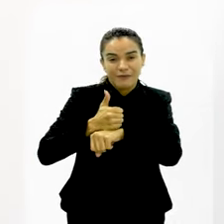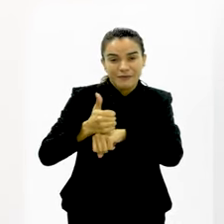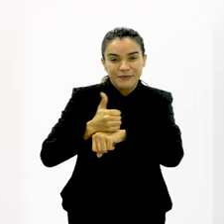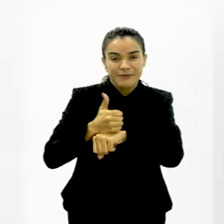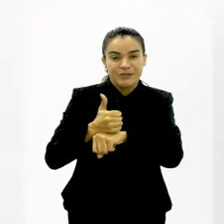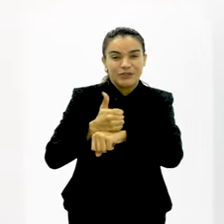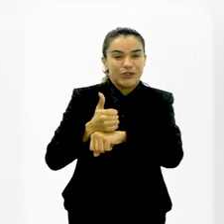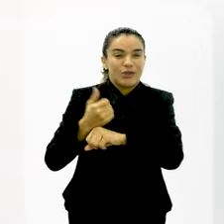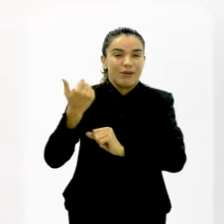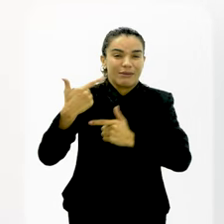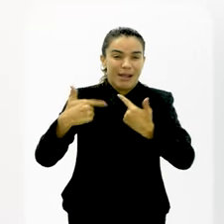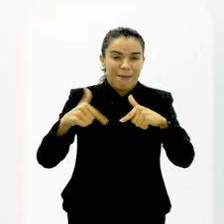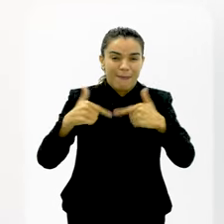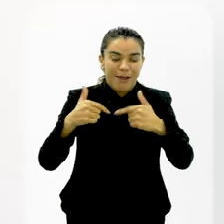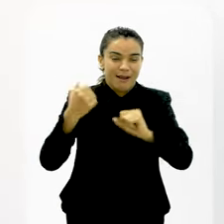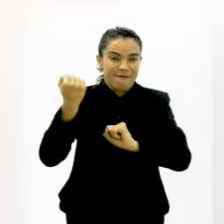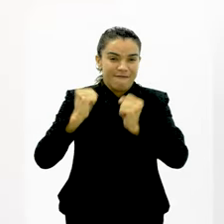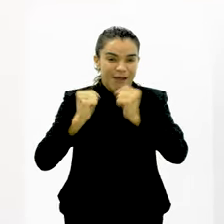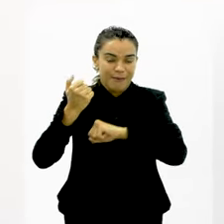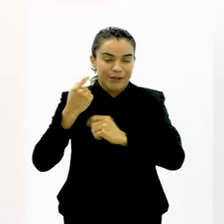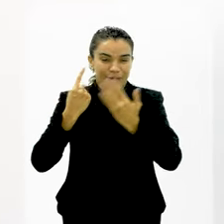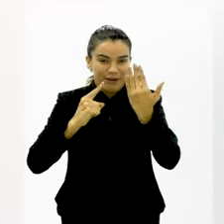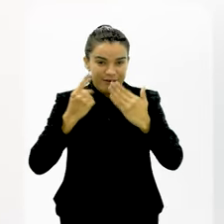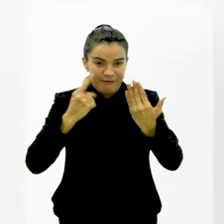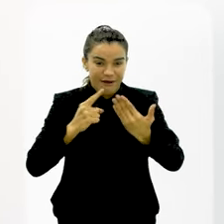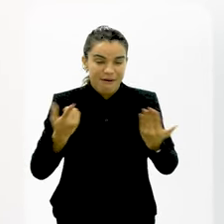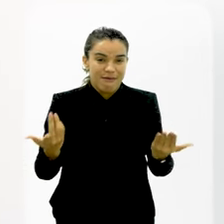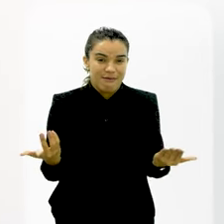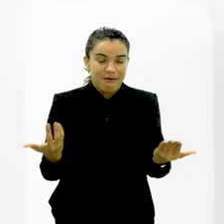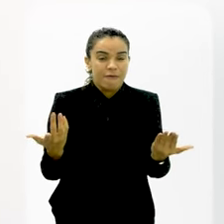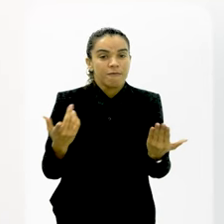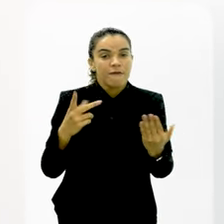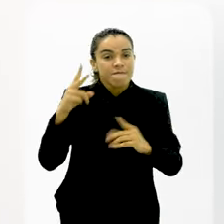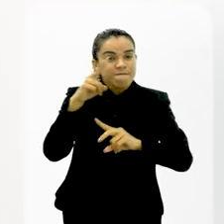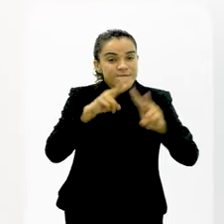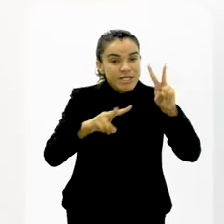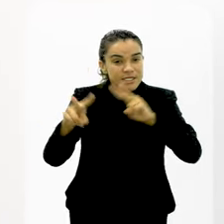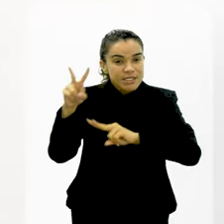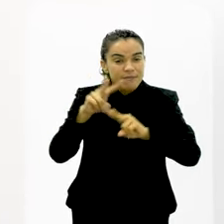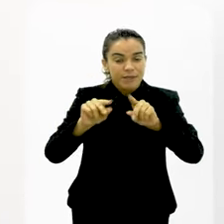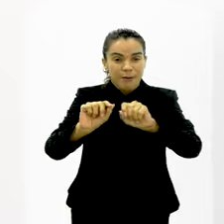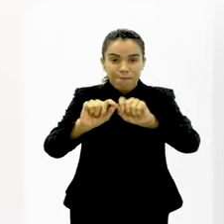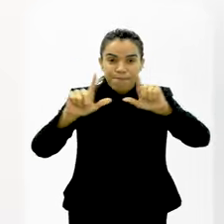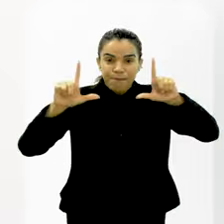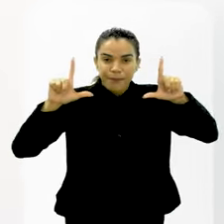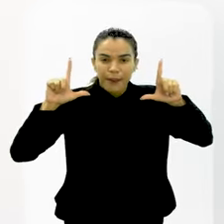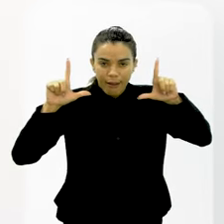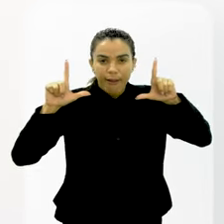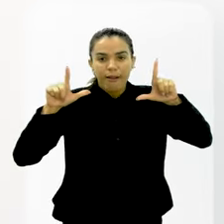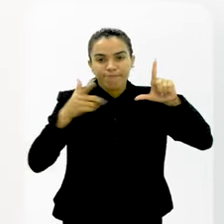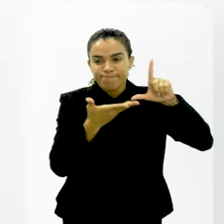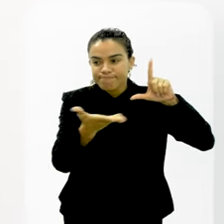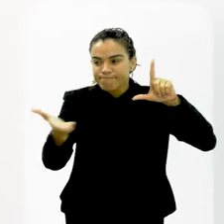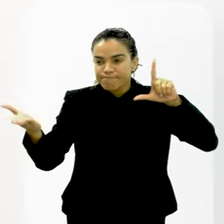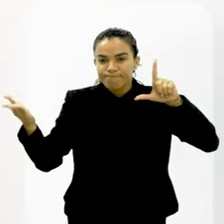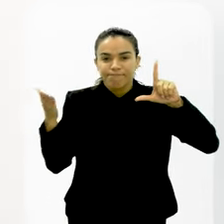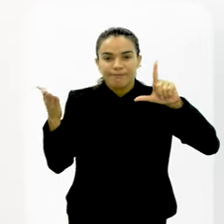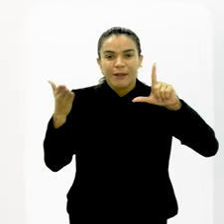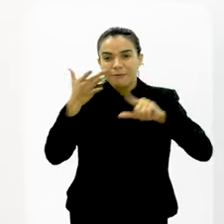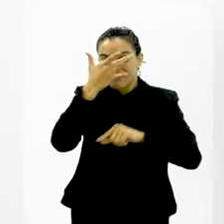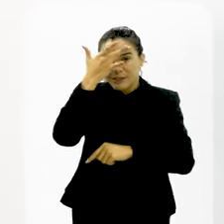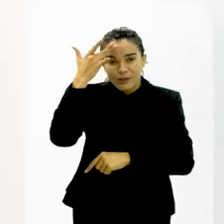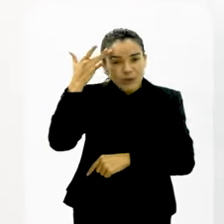constrói essa festa. Então, acho que quanto mais visibilidade tiver para essas pessoas, eu acho que as pessoas que